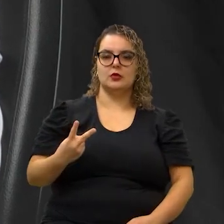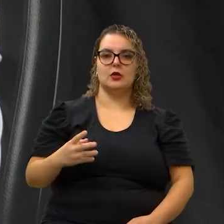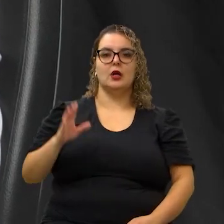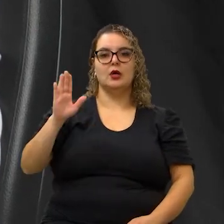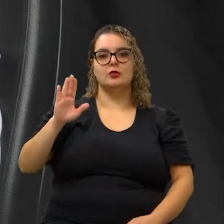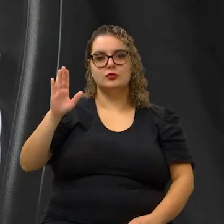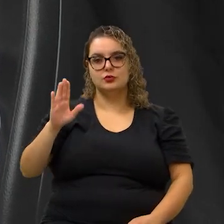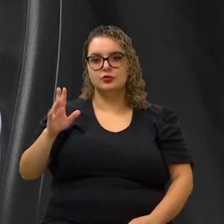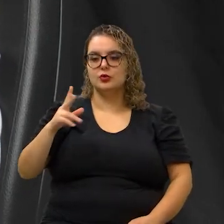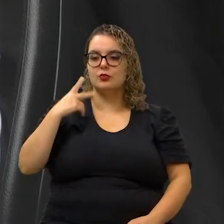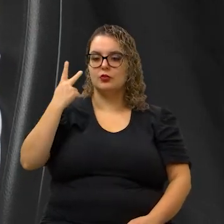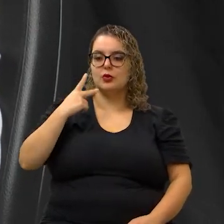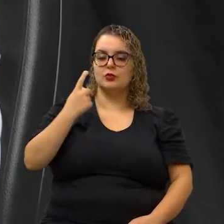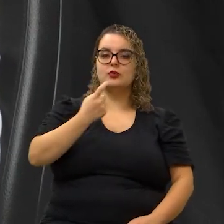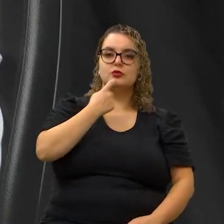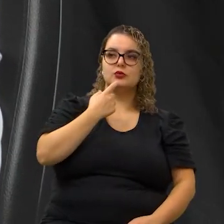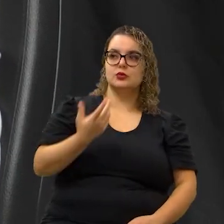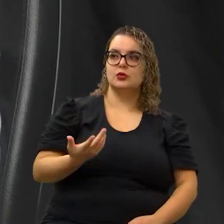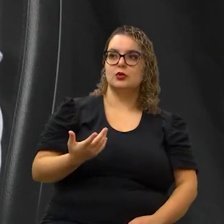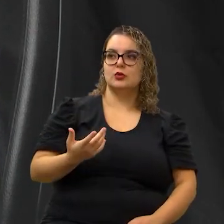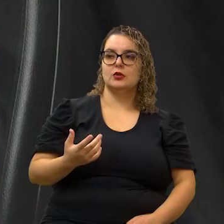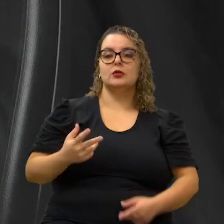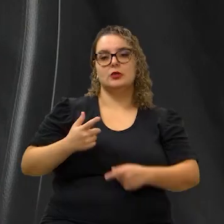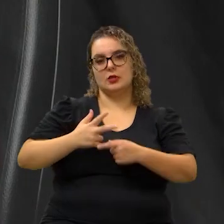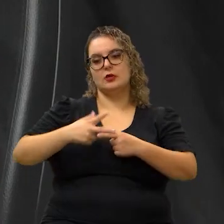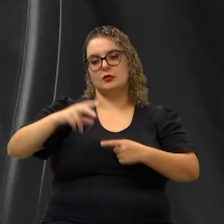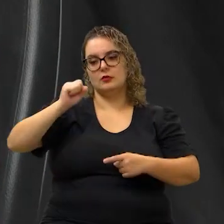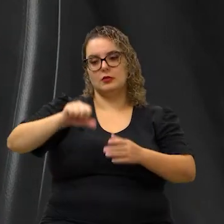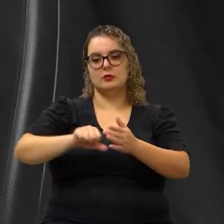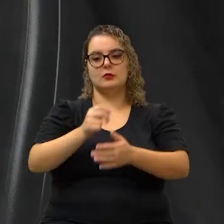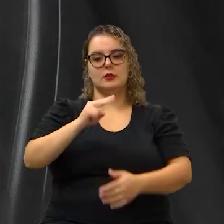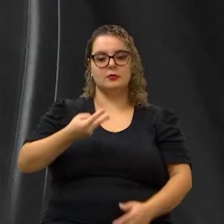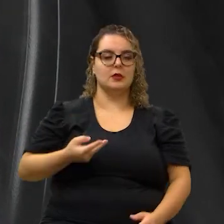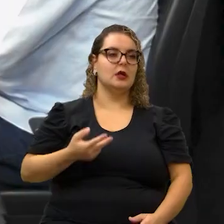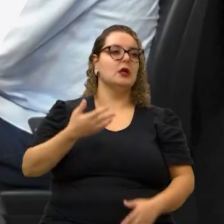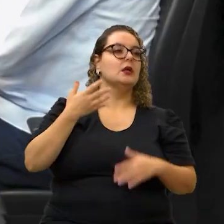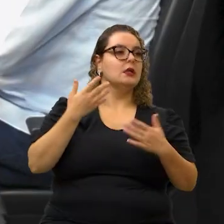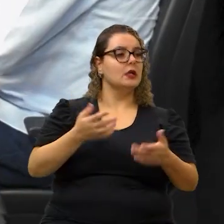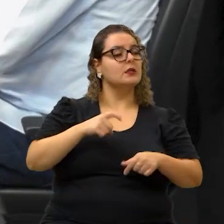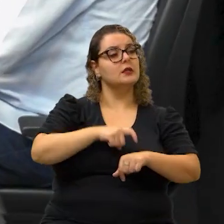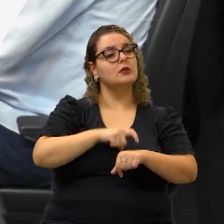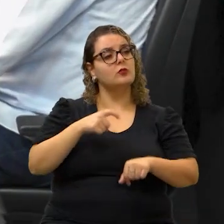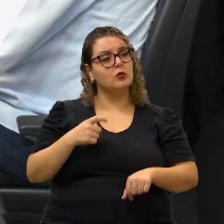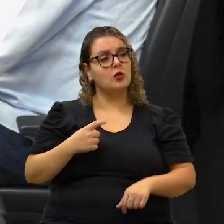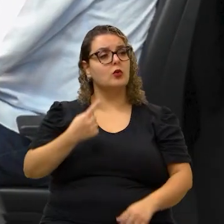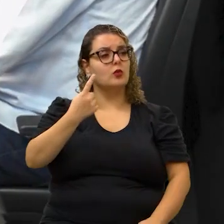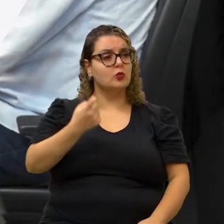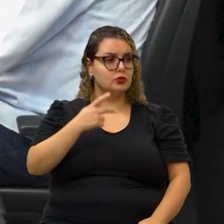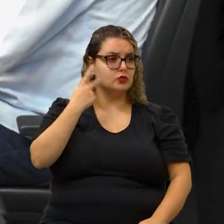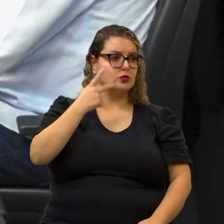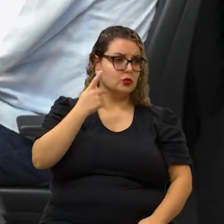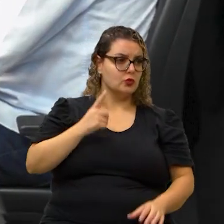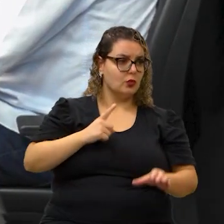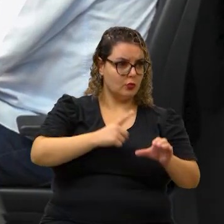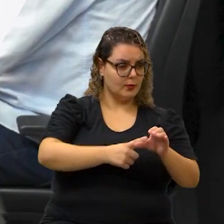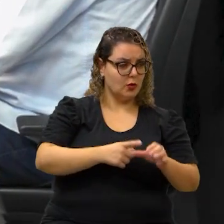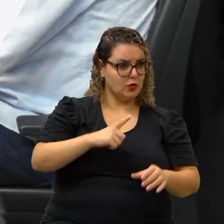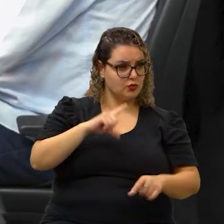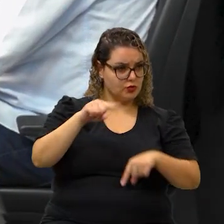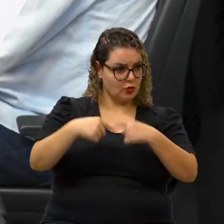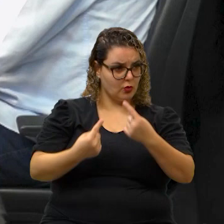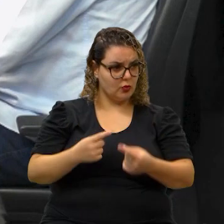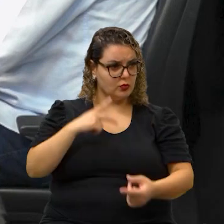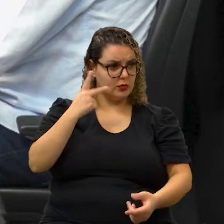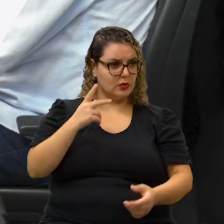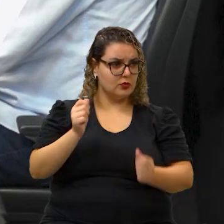saio candidato a vereador em Campinas e aí fui eleito pela primeira vez. Tá, e você, naquela ocasião, foi o único vereador do PCdoB